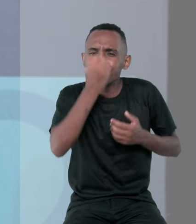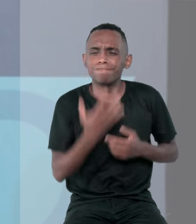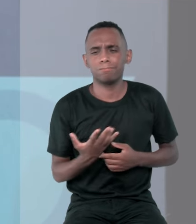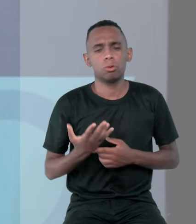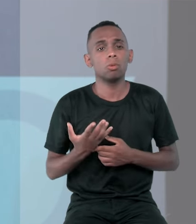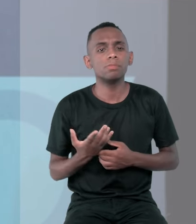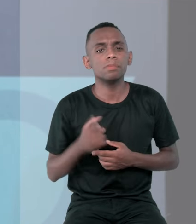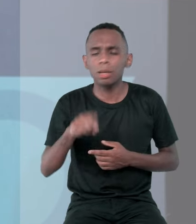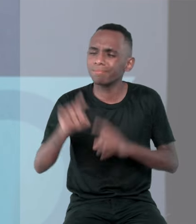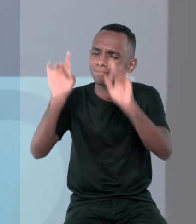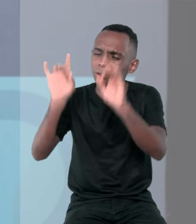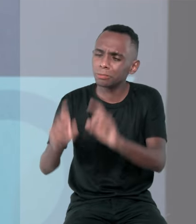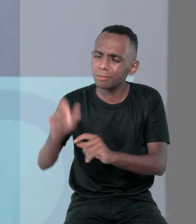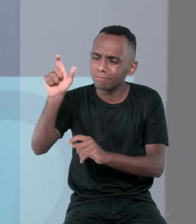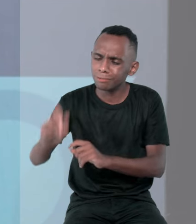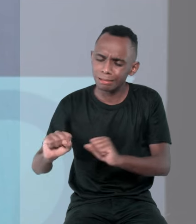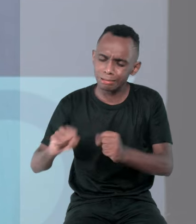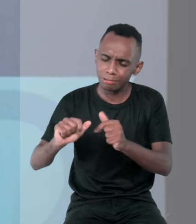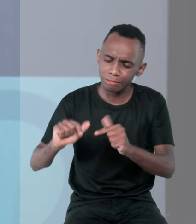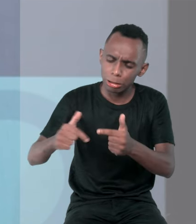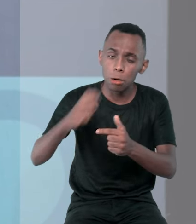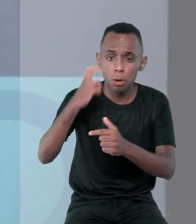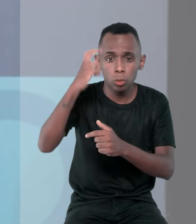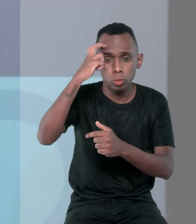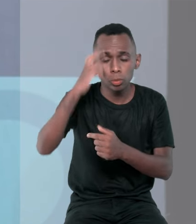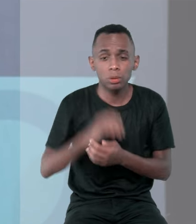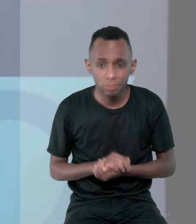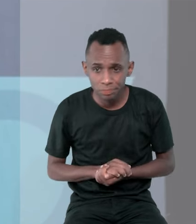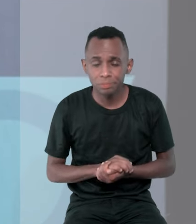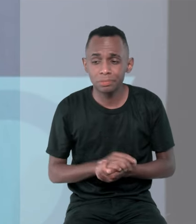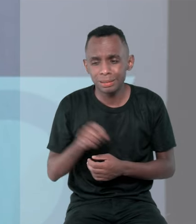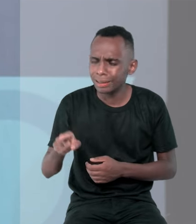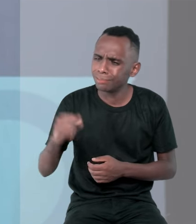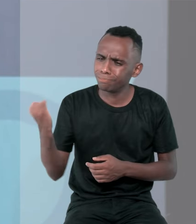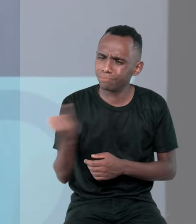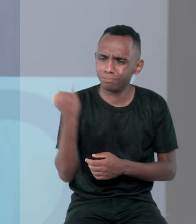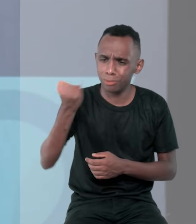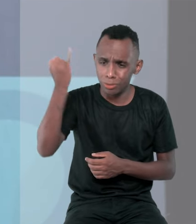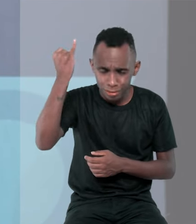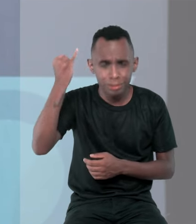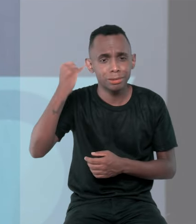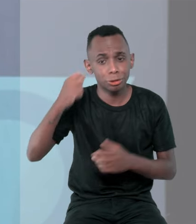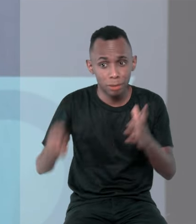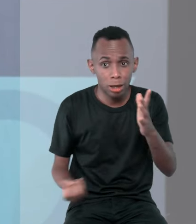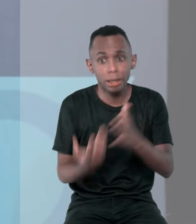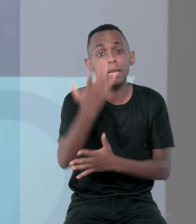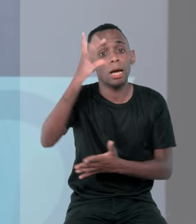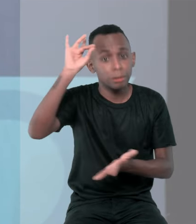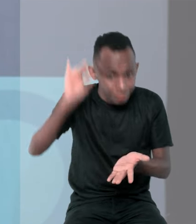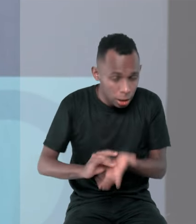pessoa muito especial, um lutador aí pela cultura, e sem ele isso aqui não estaria